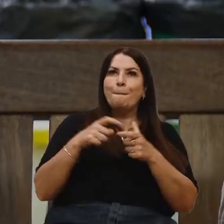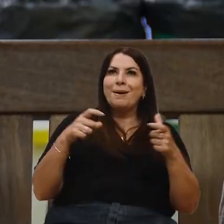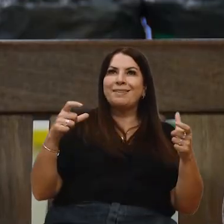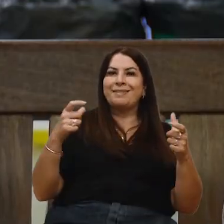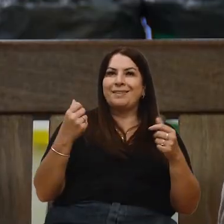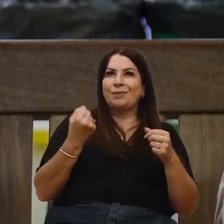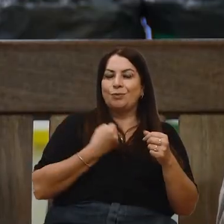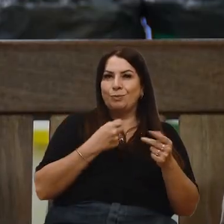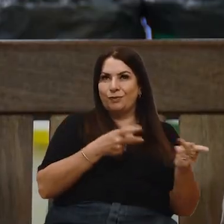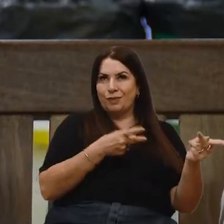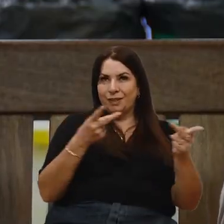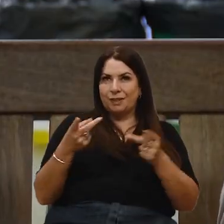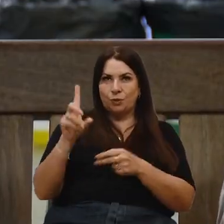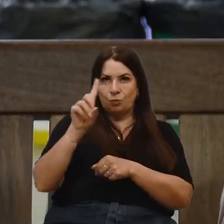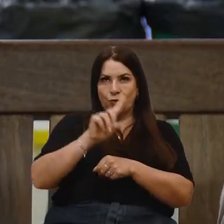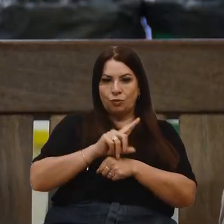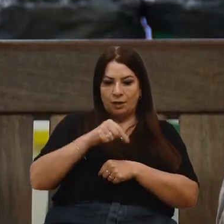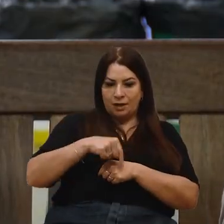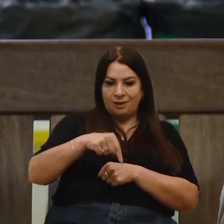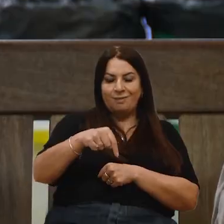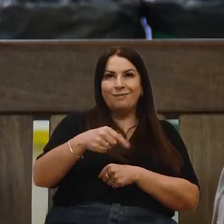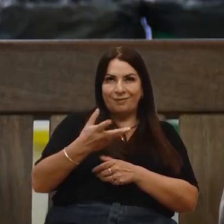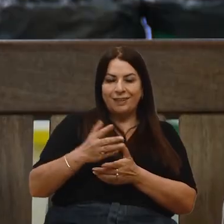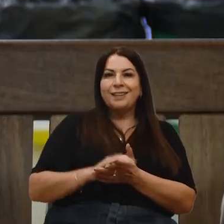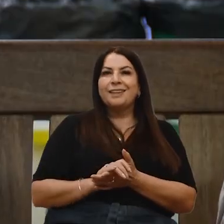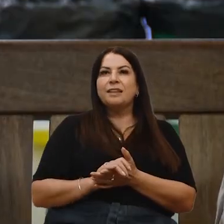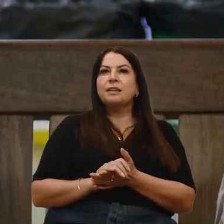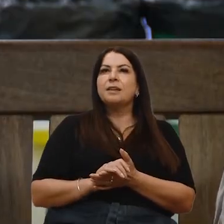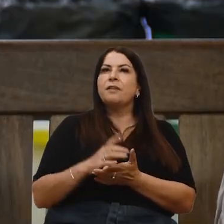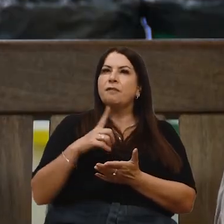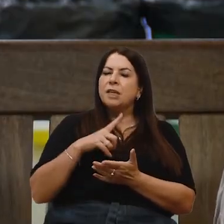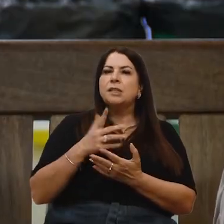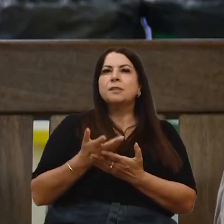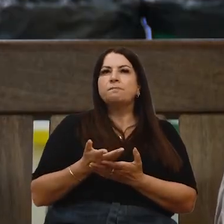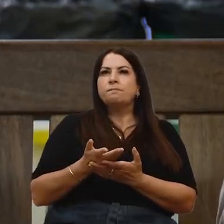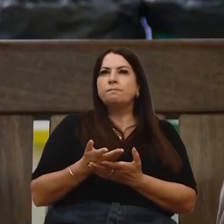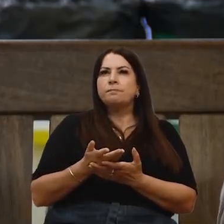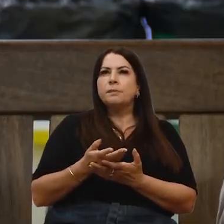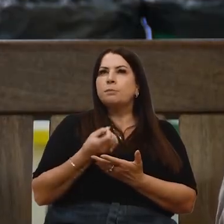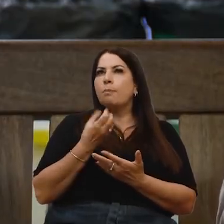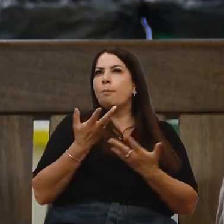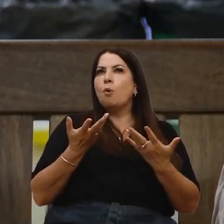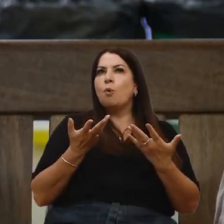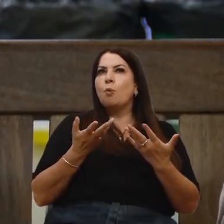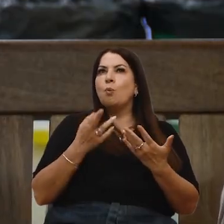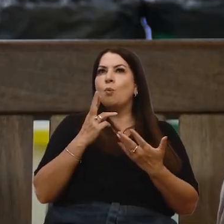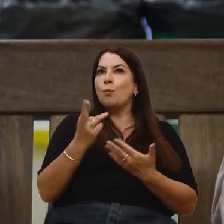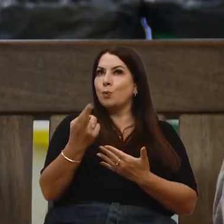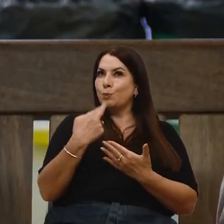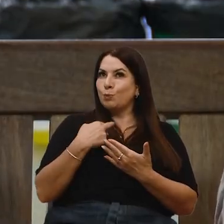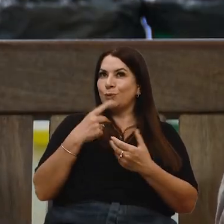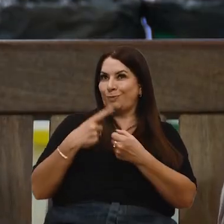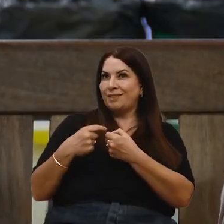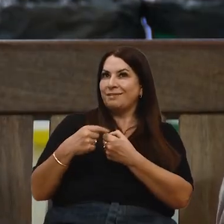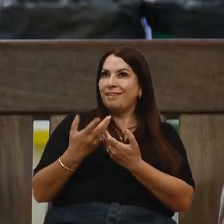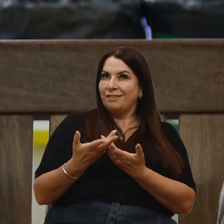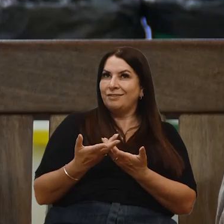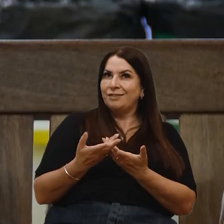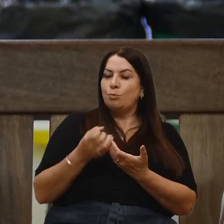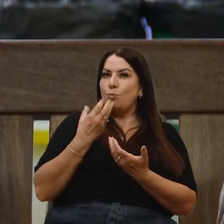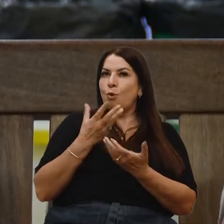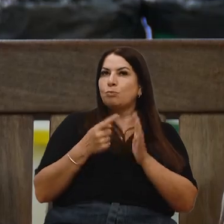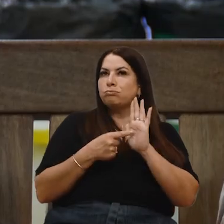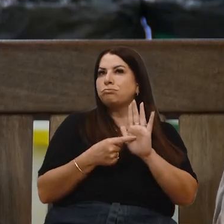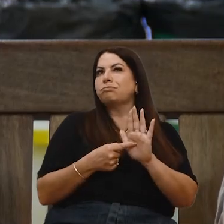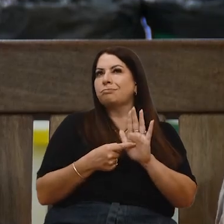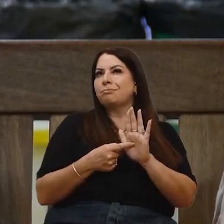até aumentar o número de visitantes por dia daqui para frente, a gente vai ter um bom retorno para a cidade, né?